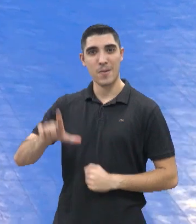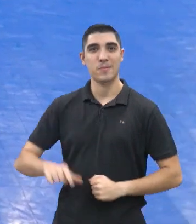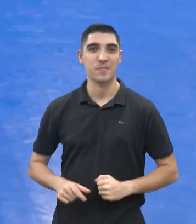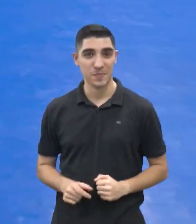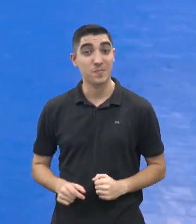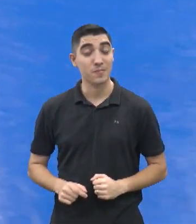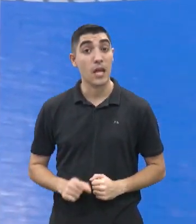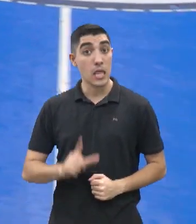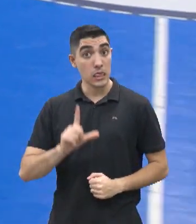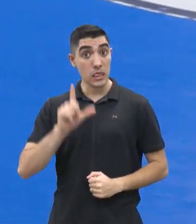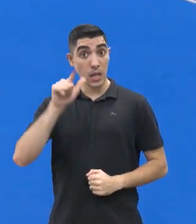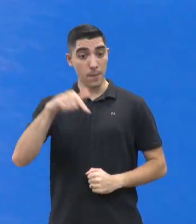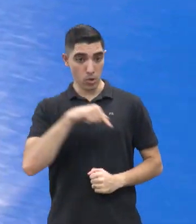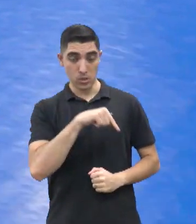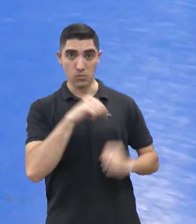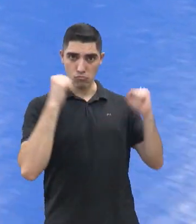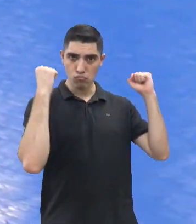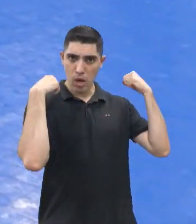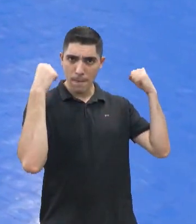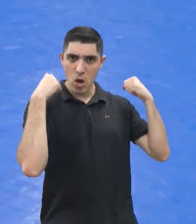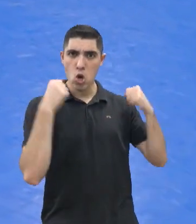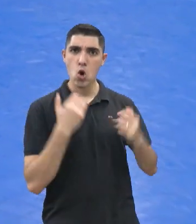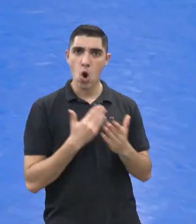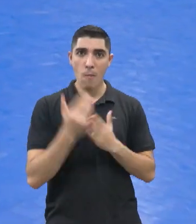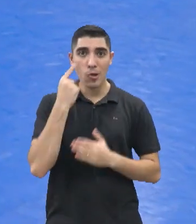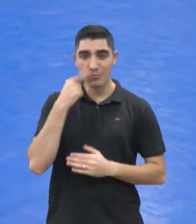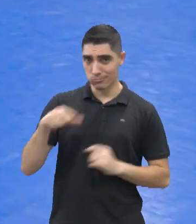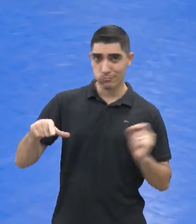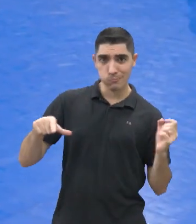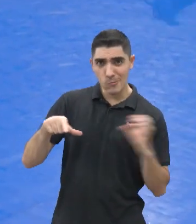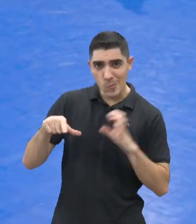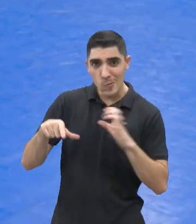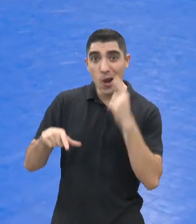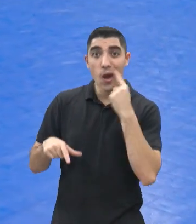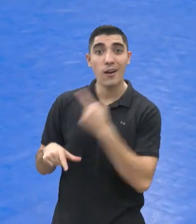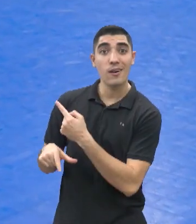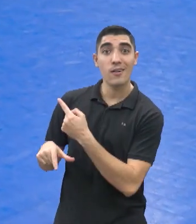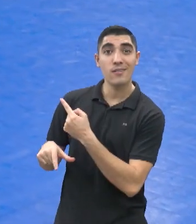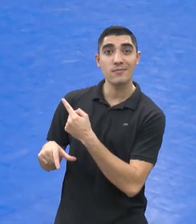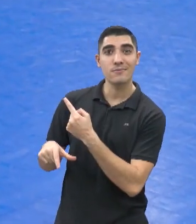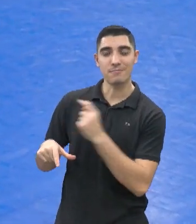Pouco tempo depois, o FEMALE reagiu com esse gol da Bruninha.